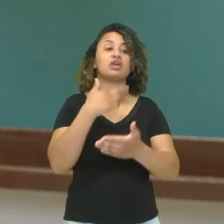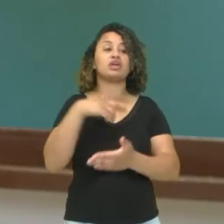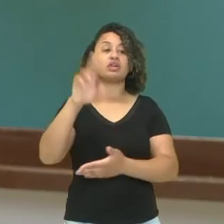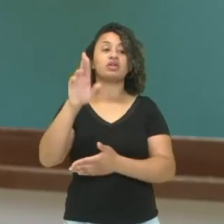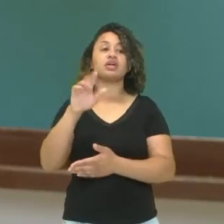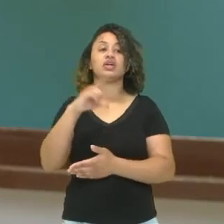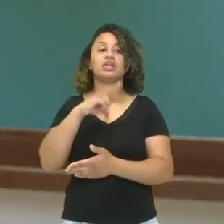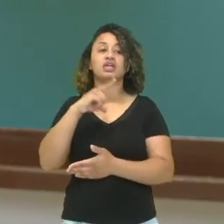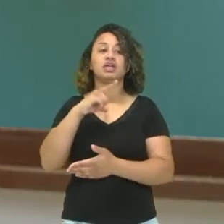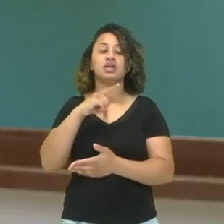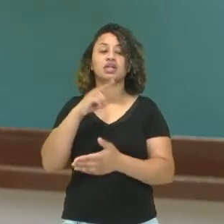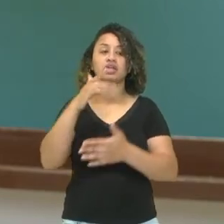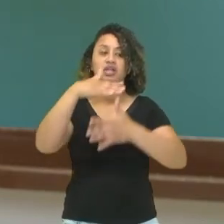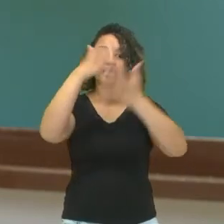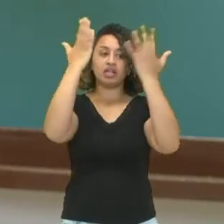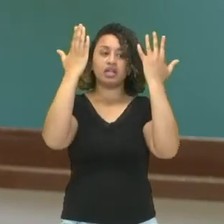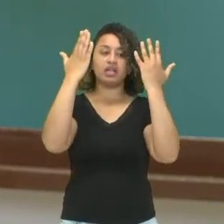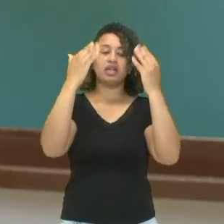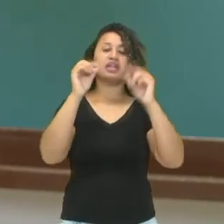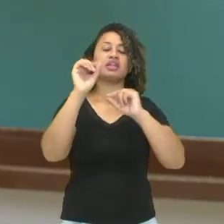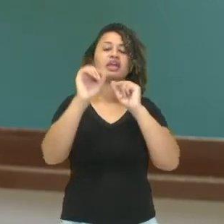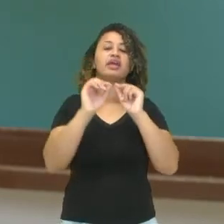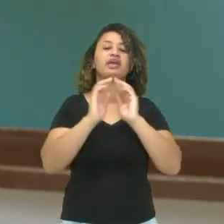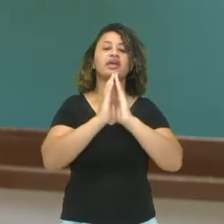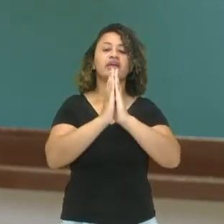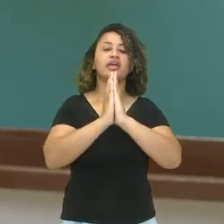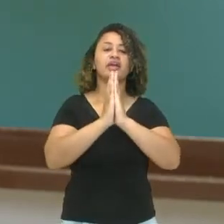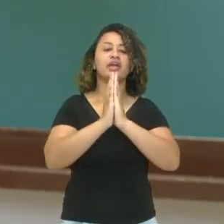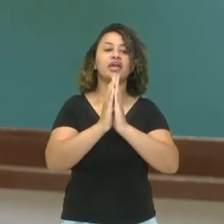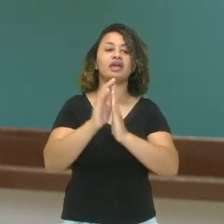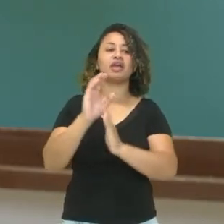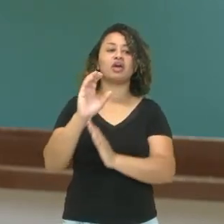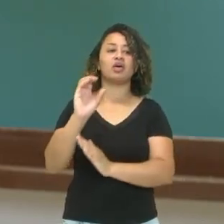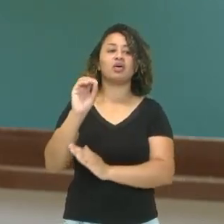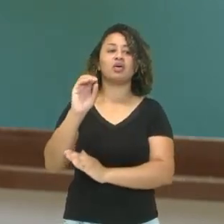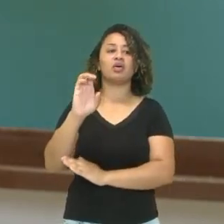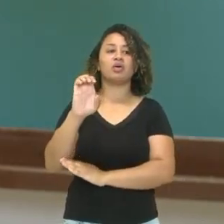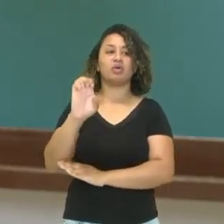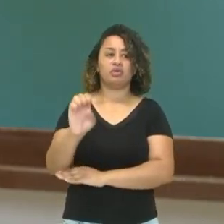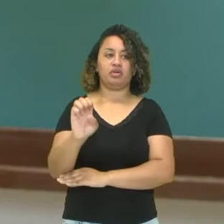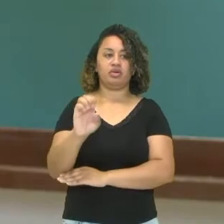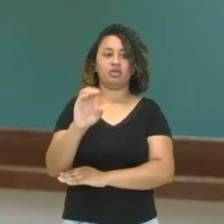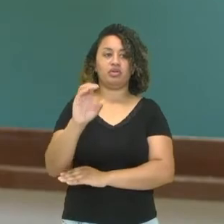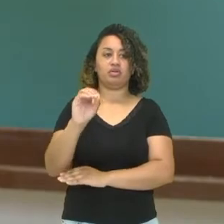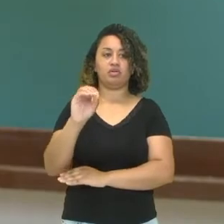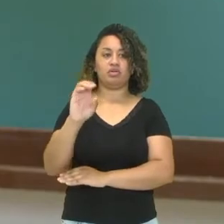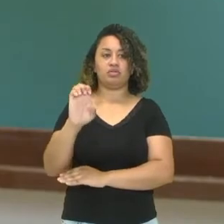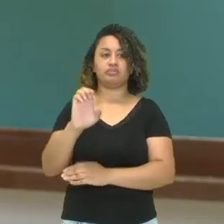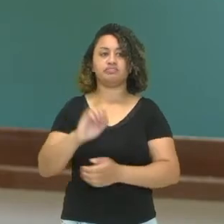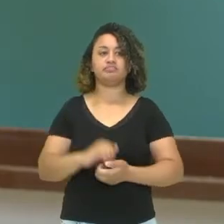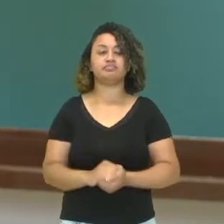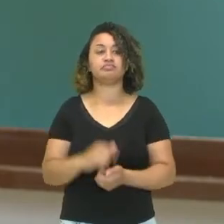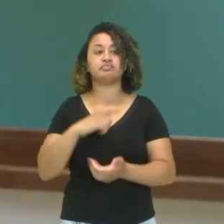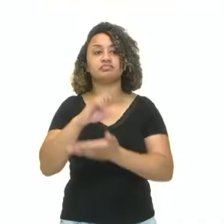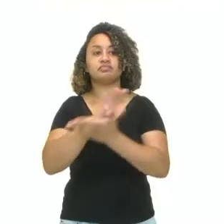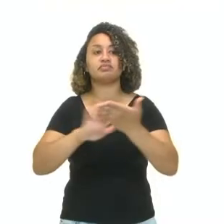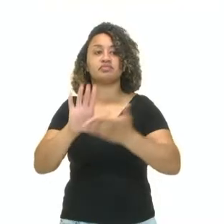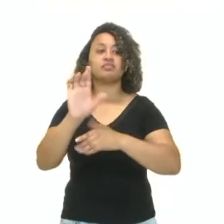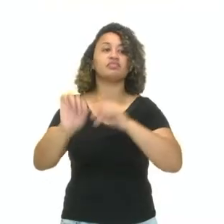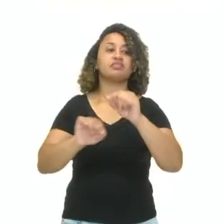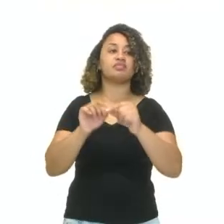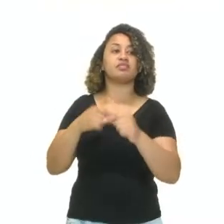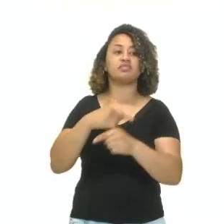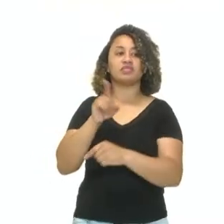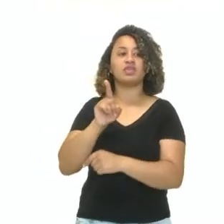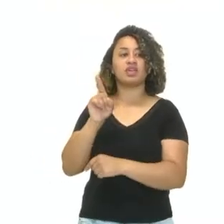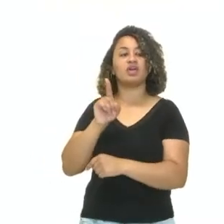monja Koen, do Zen budismo, inclusive muito famosa no Brasil, a monja Koen. Temos aqui a imagem, então, da monja Koen, do